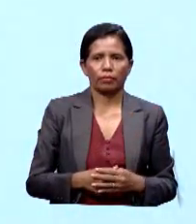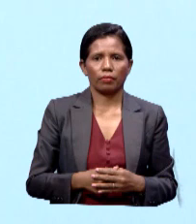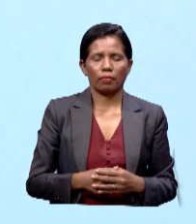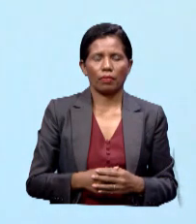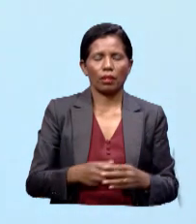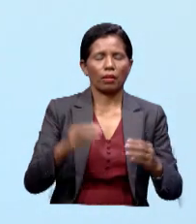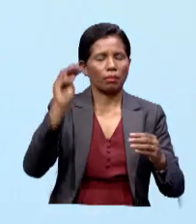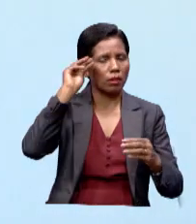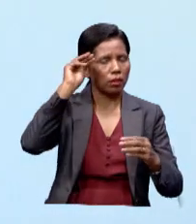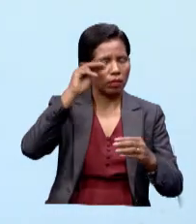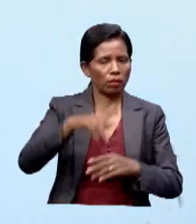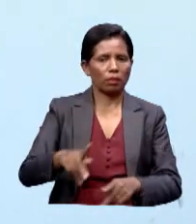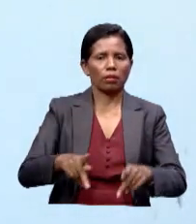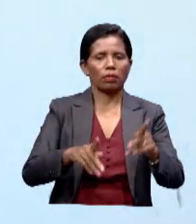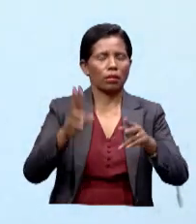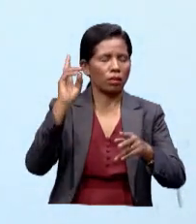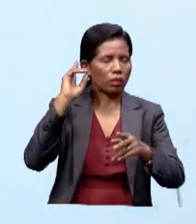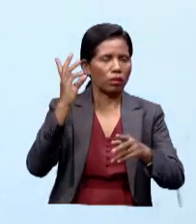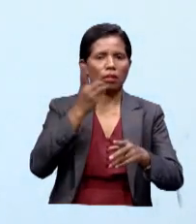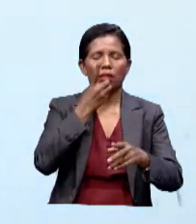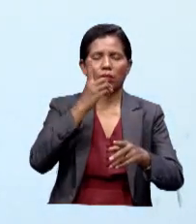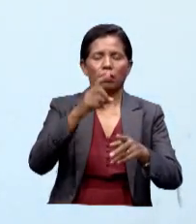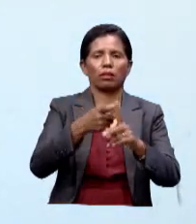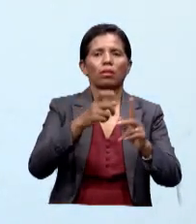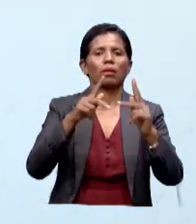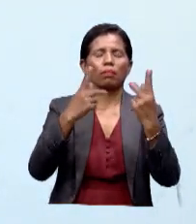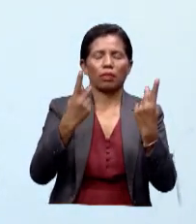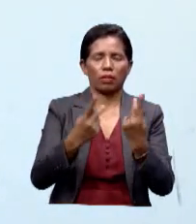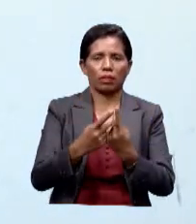Ministério Público Mos cerrou na declaração onde parte a companhia